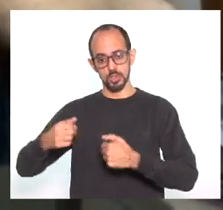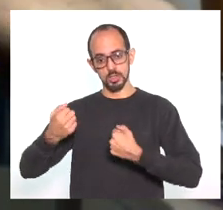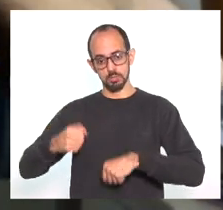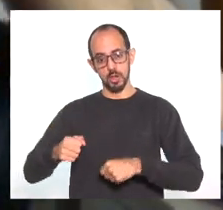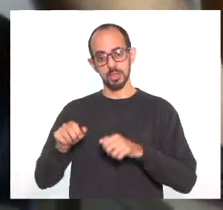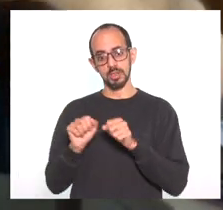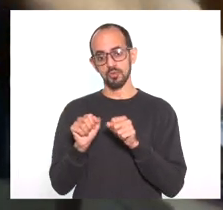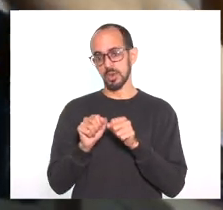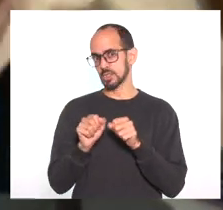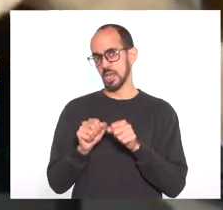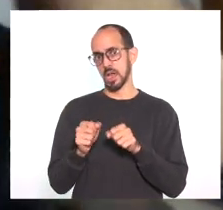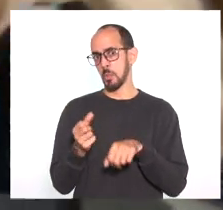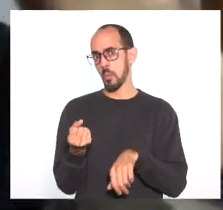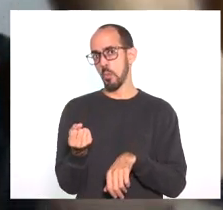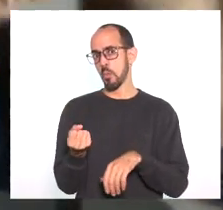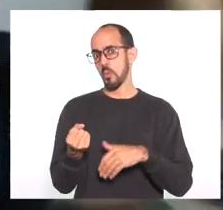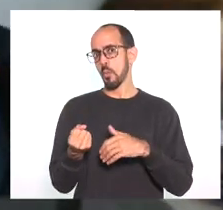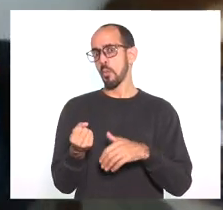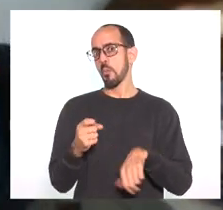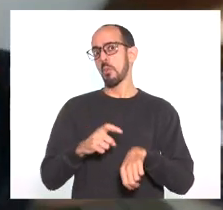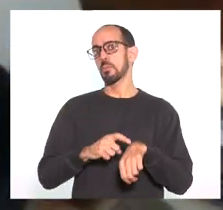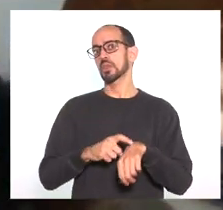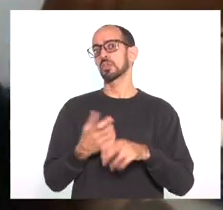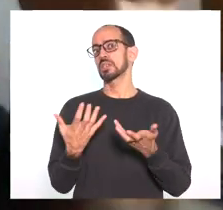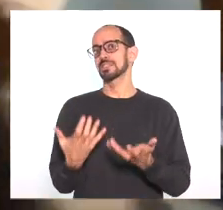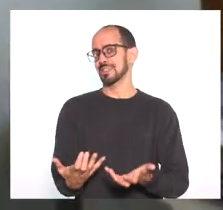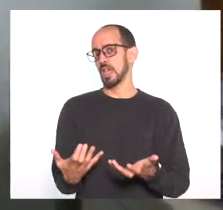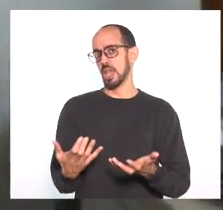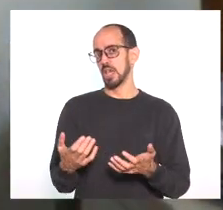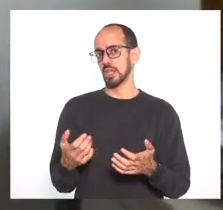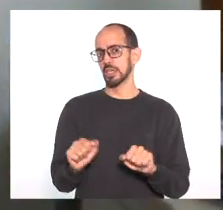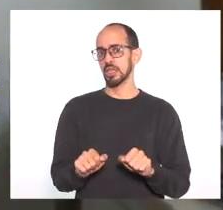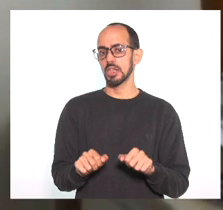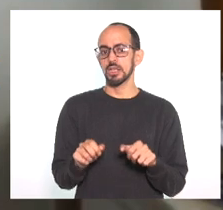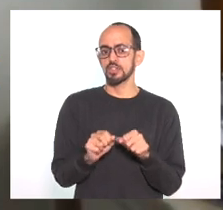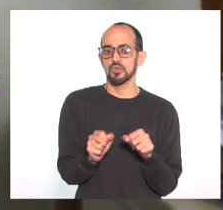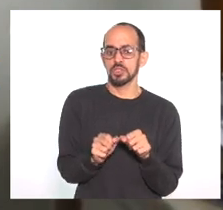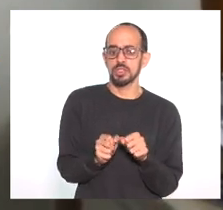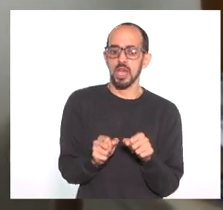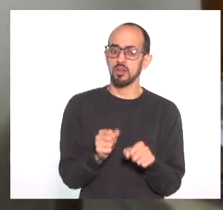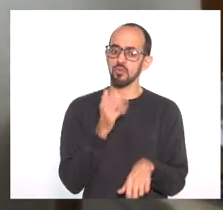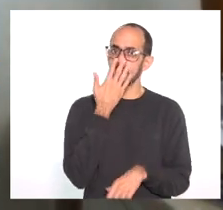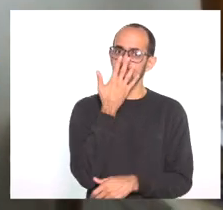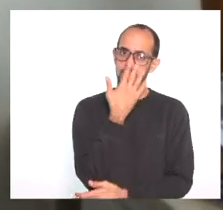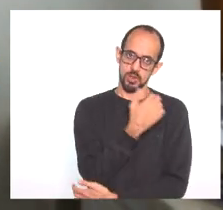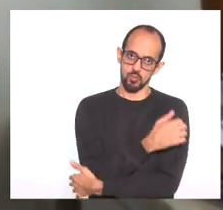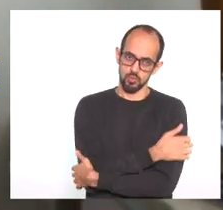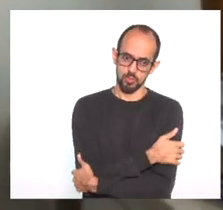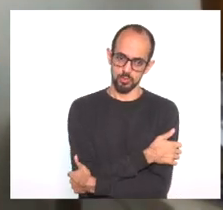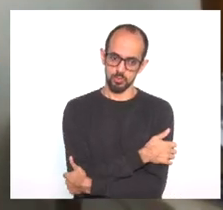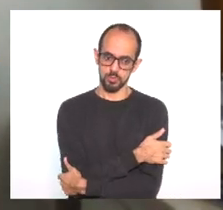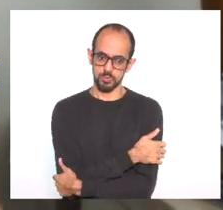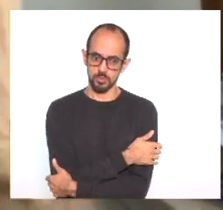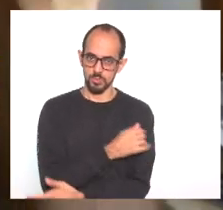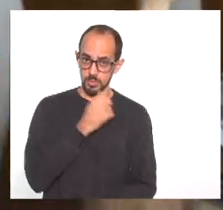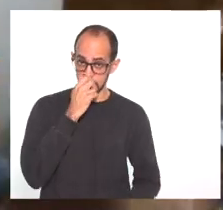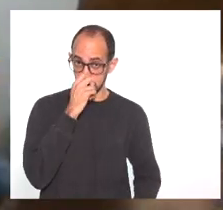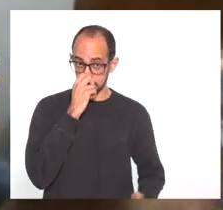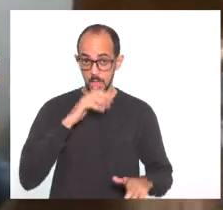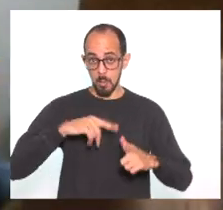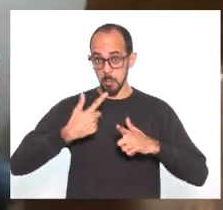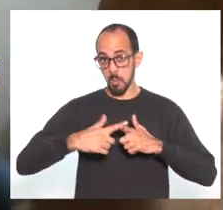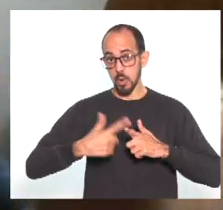efetuarem quando quiserem bem entenderem, o fizeram em fevereiro. Porque